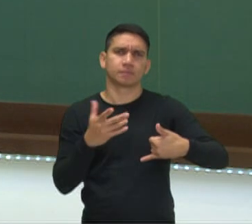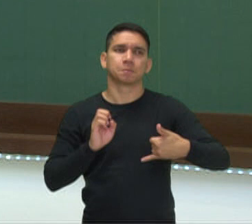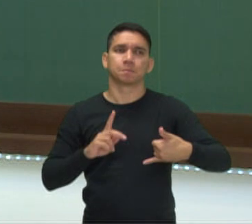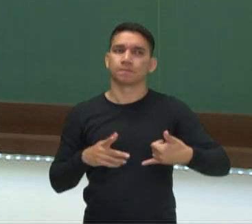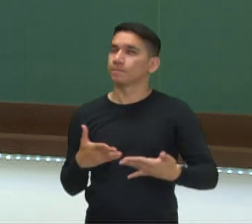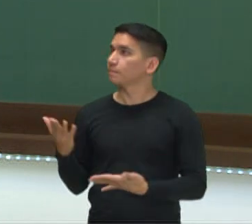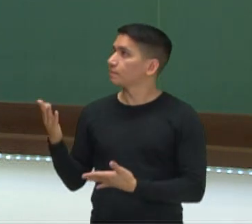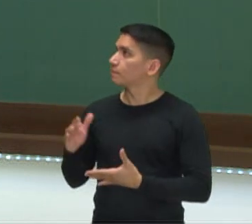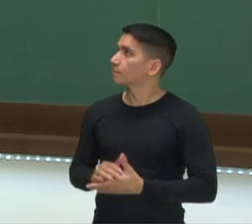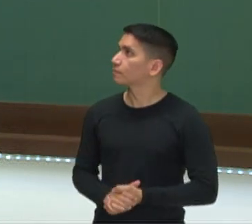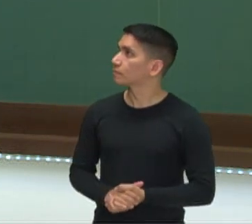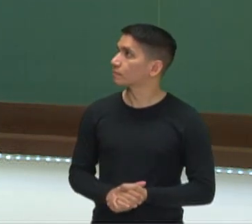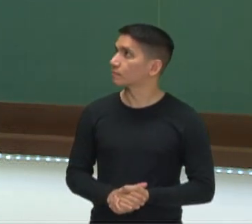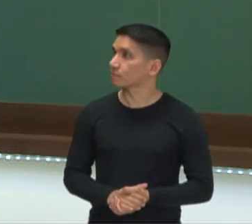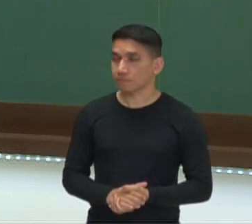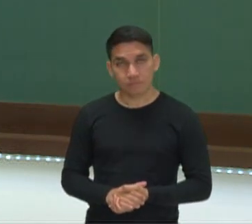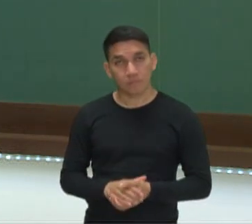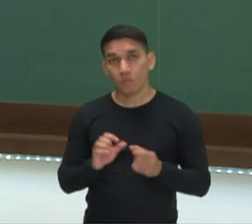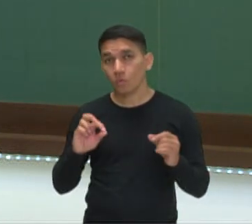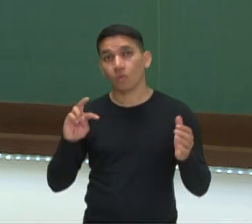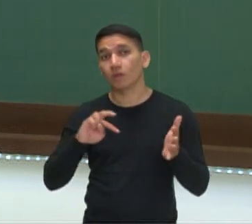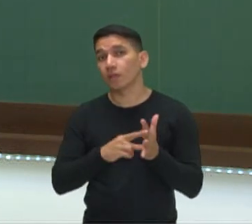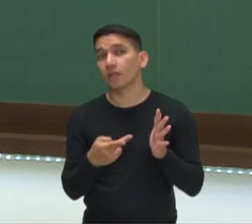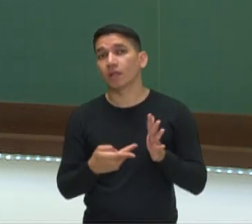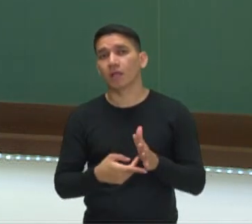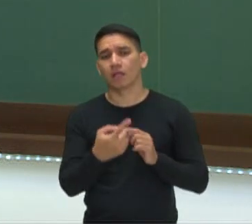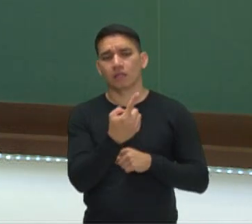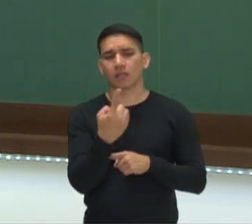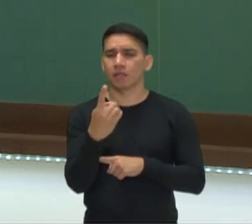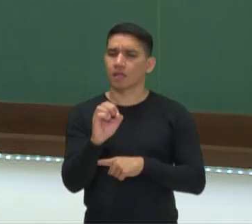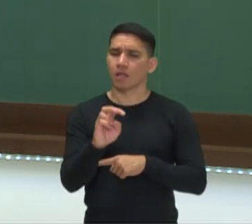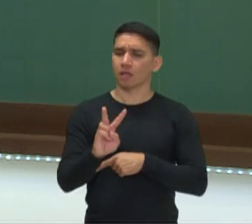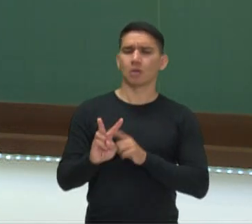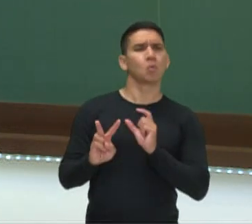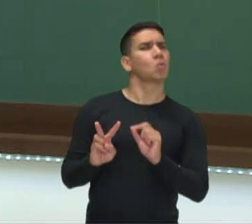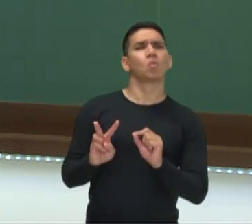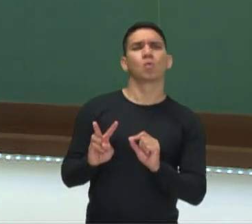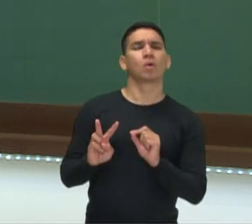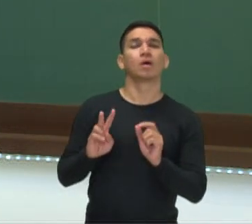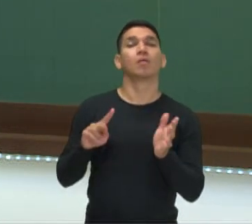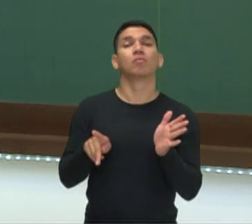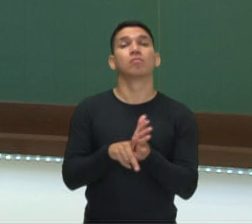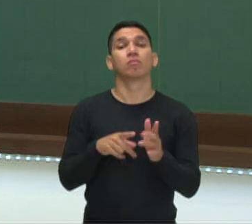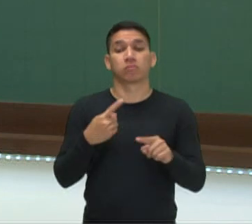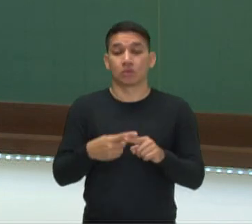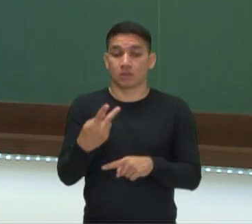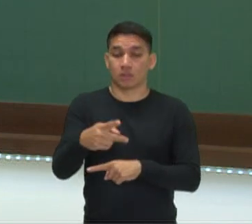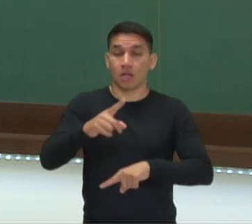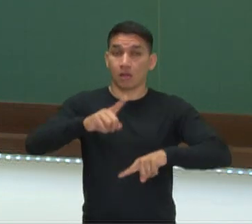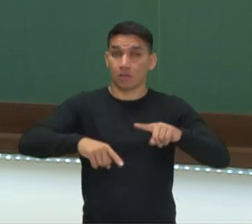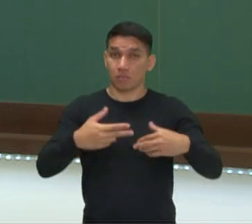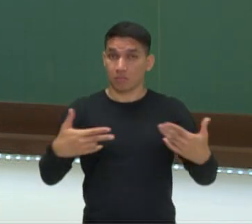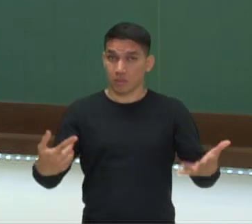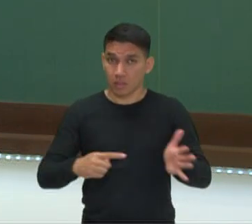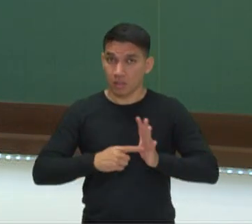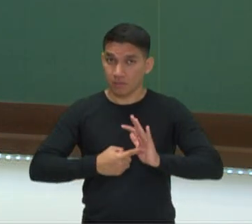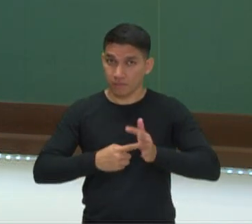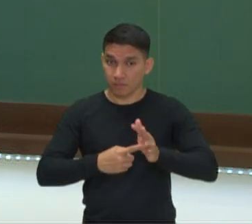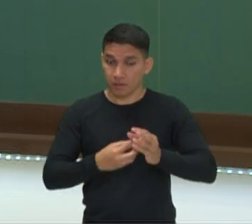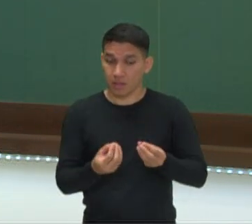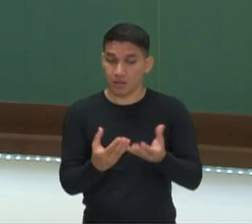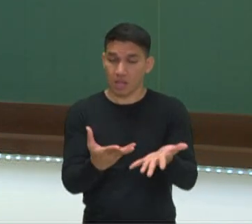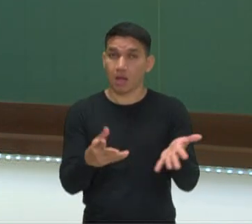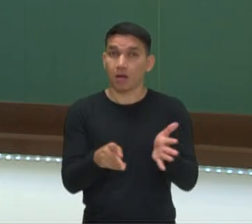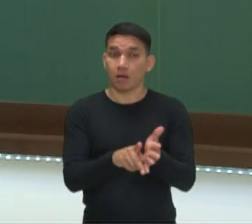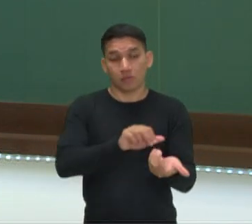tá? Então, o que significa 110 volts? Significa que a máquina que aquela fonte oferece 110